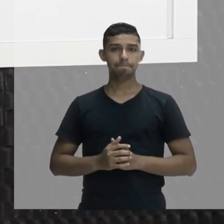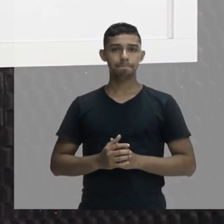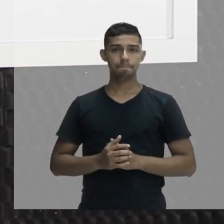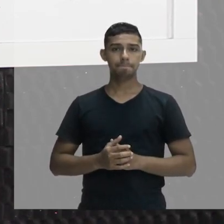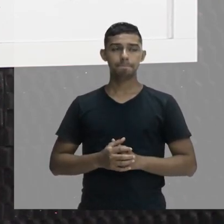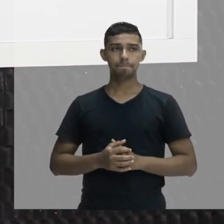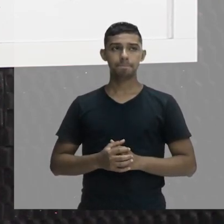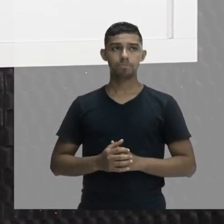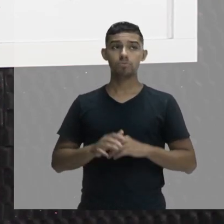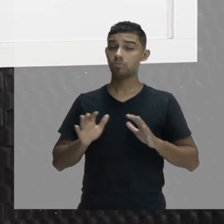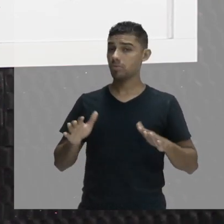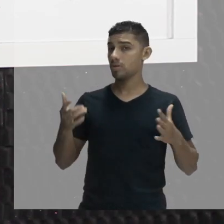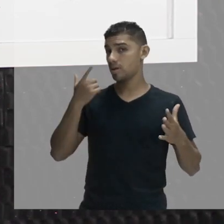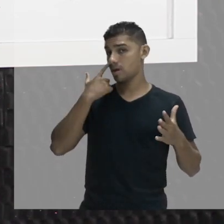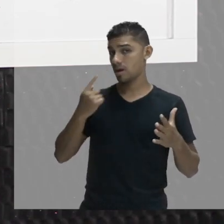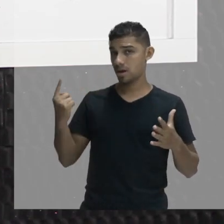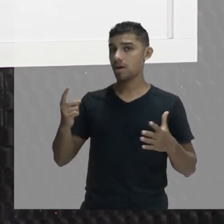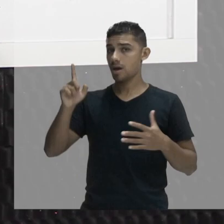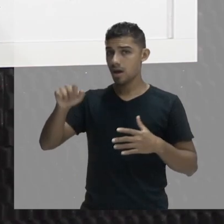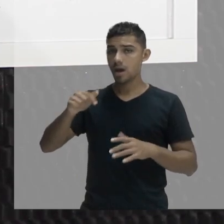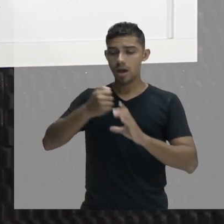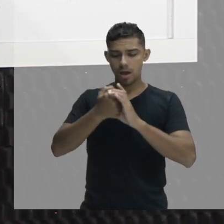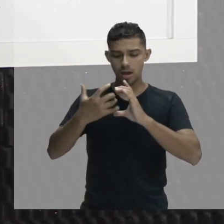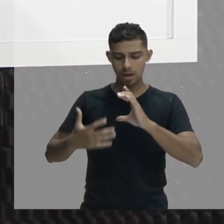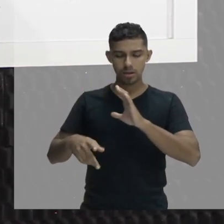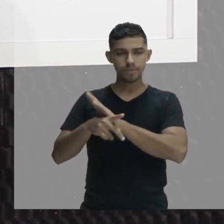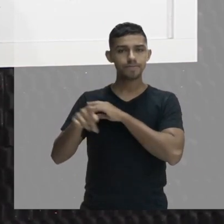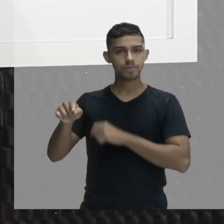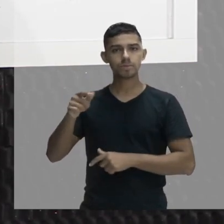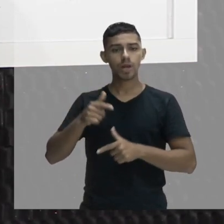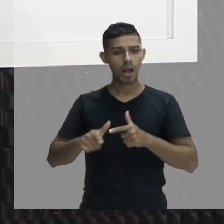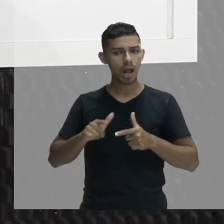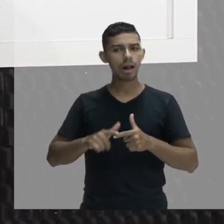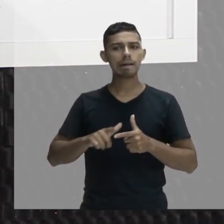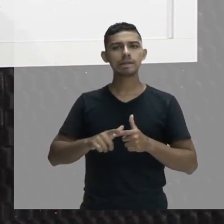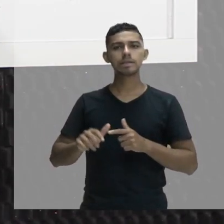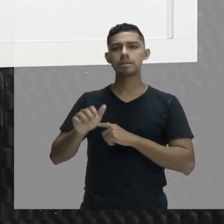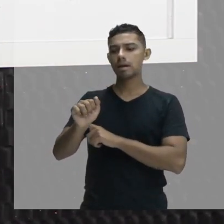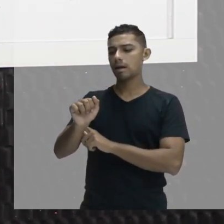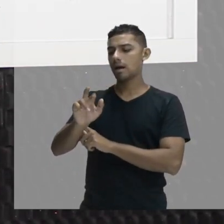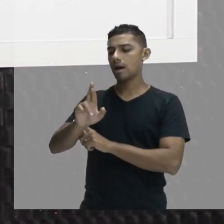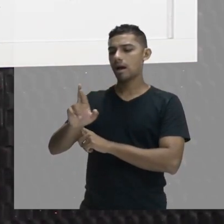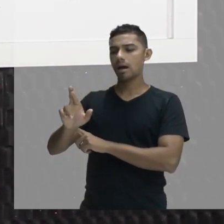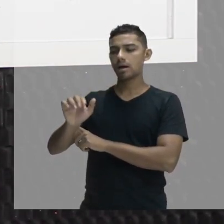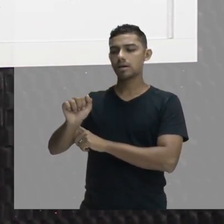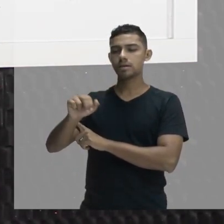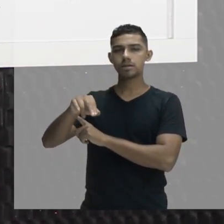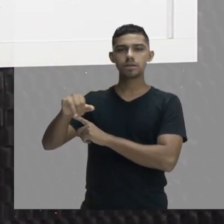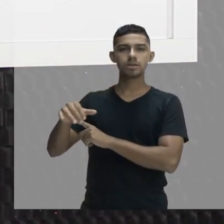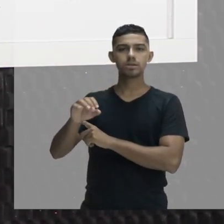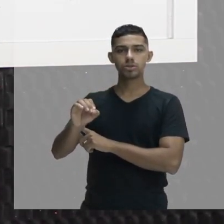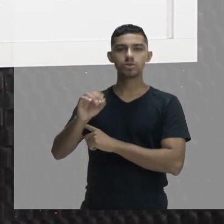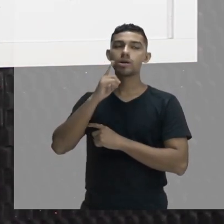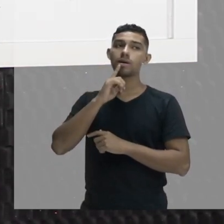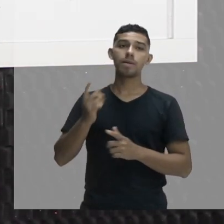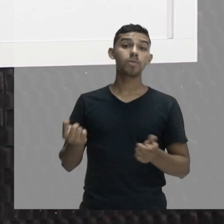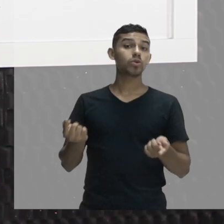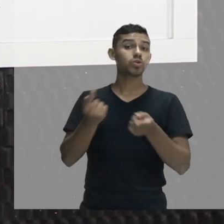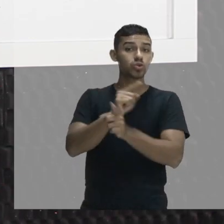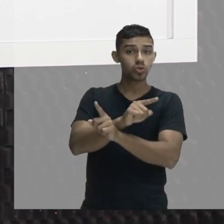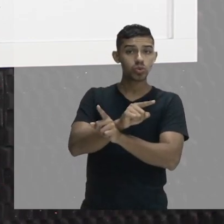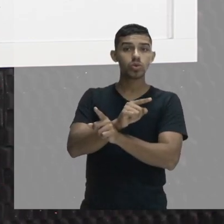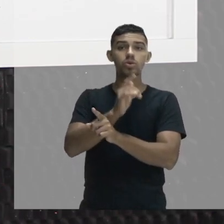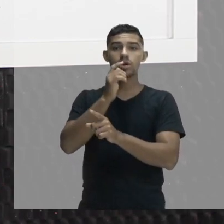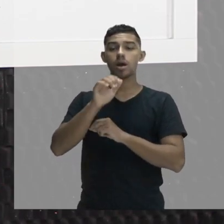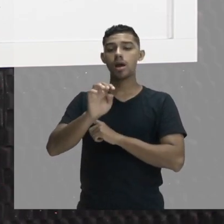Certo? Então, pessoal, essa é a característica de um problema de arranjo. Quando você, ao trocar